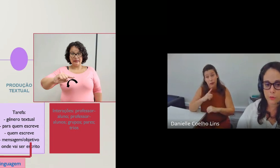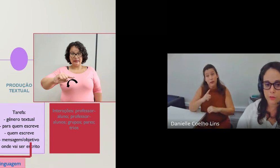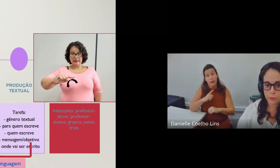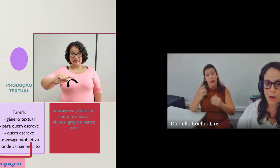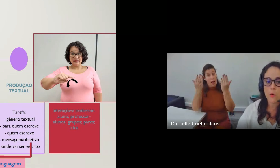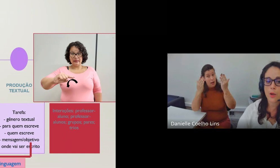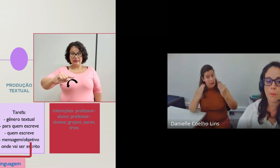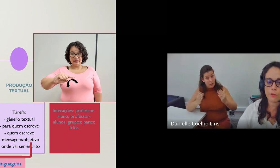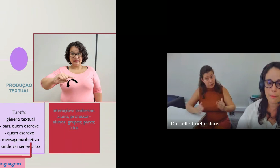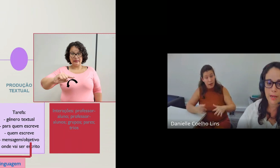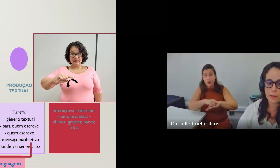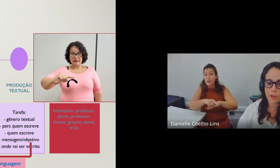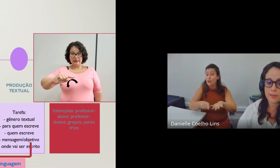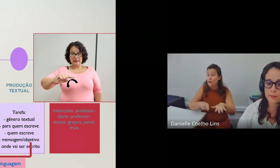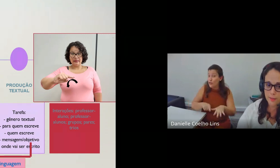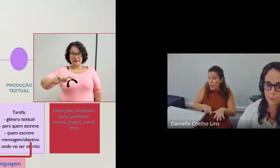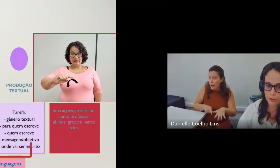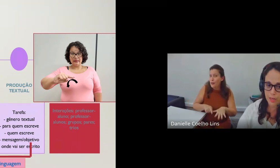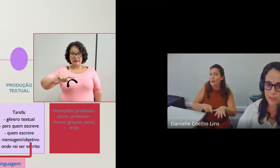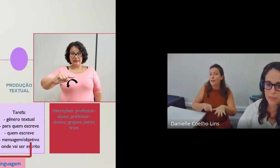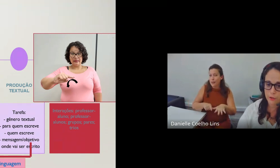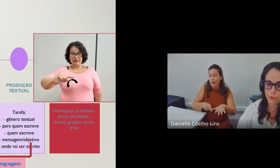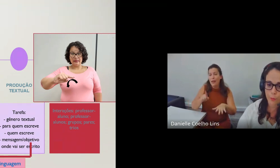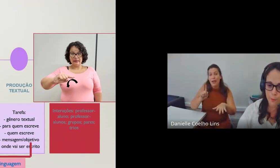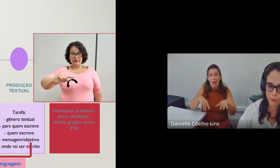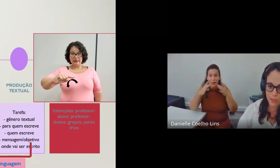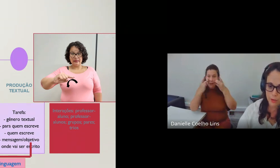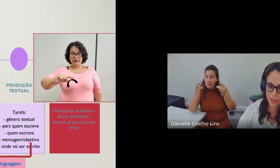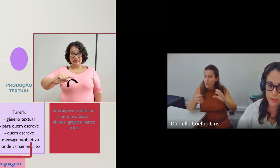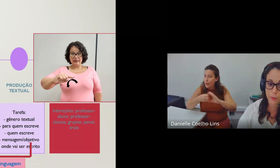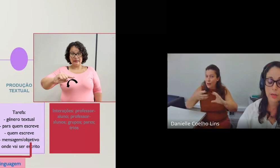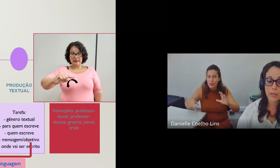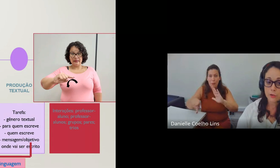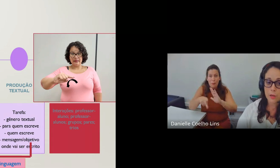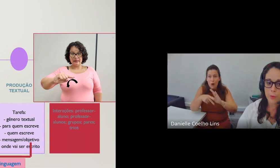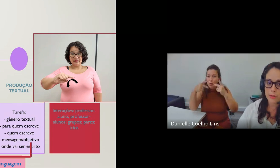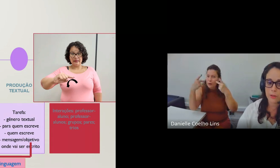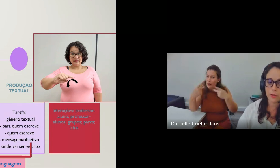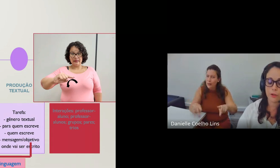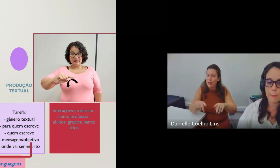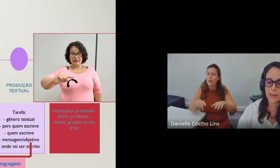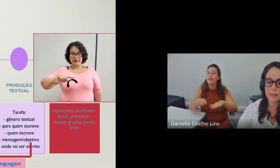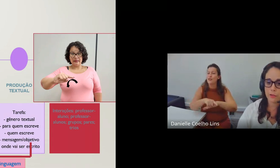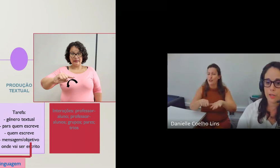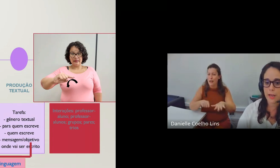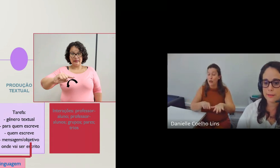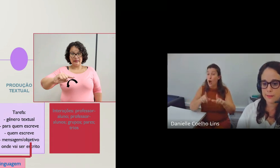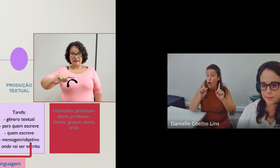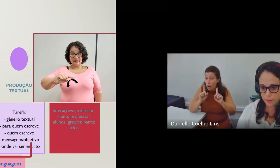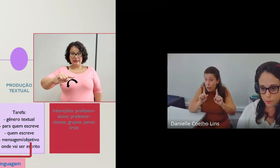gênero textual, que é uma chamada de atenção para as características próprias daquele gênero. Isso é importante, chamada